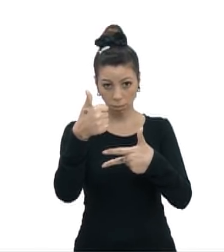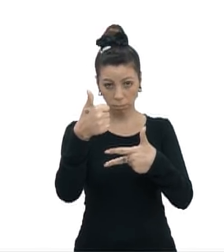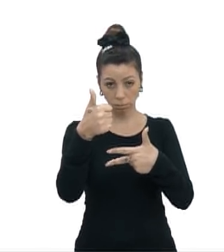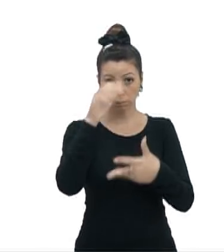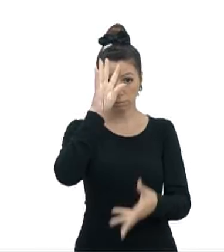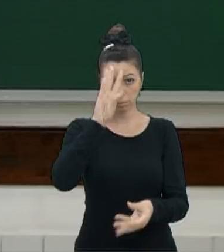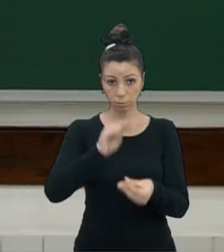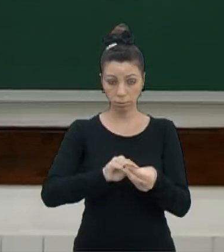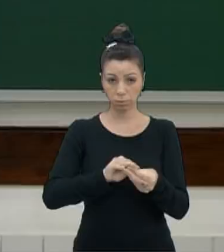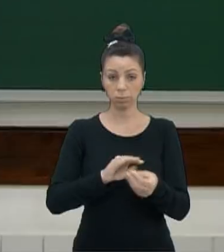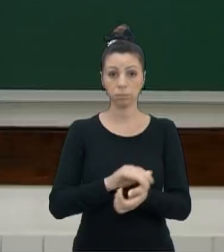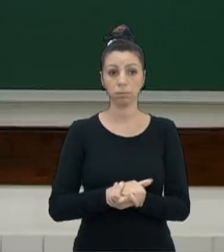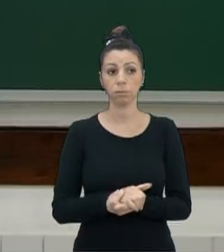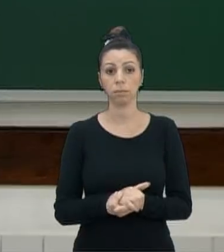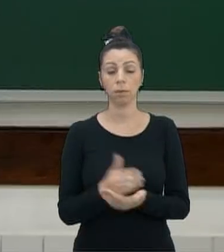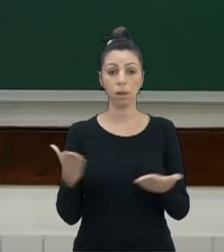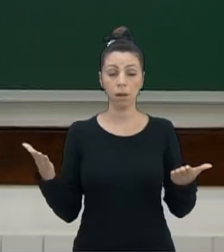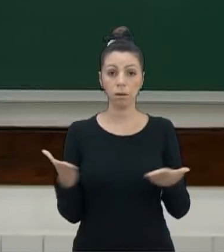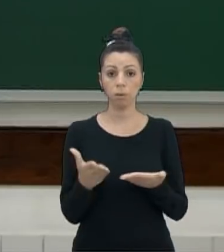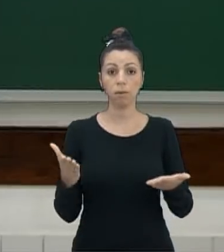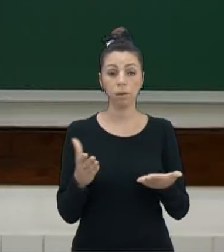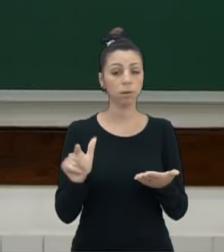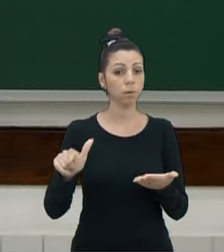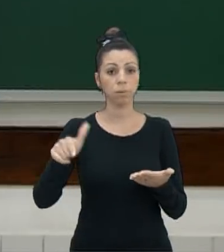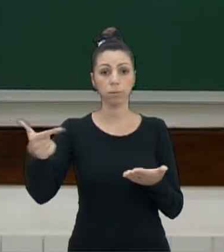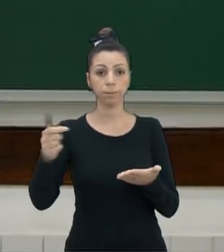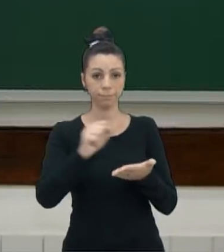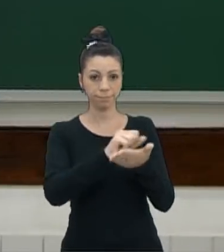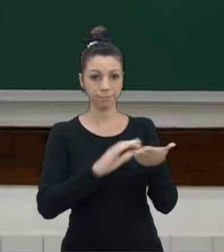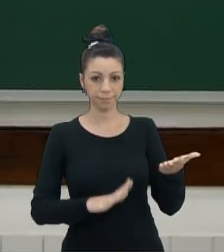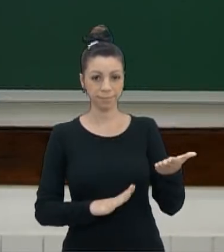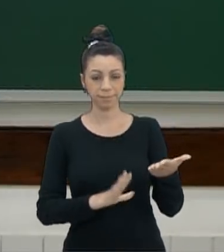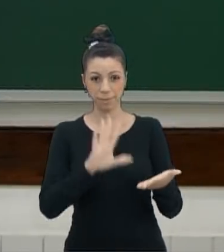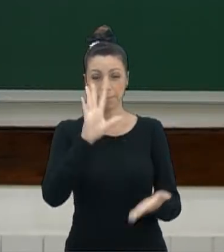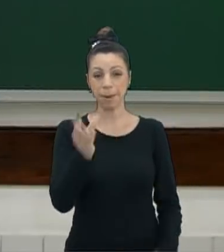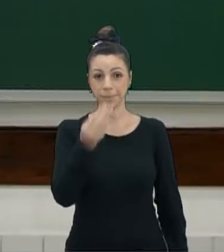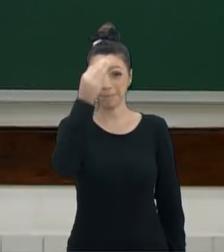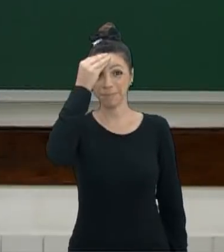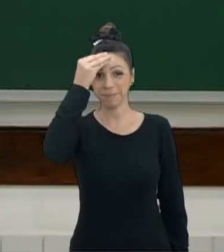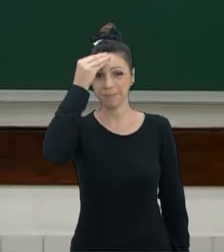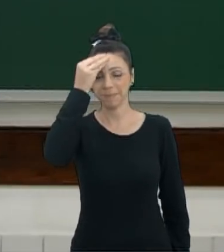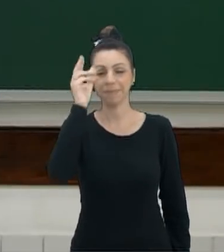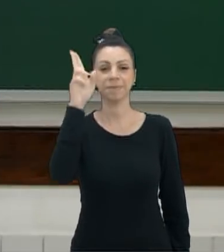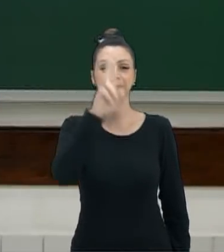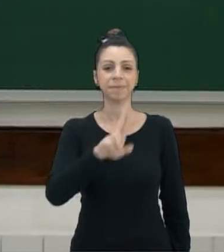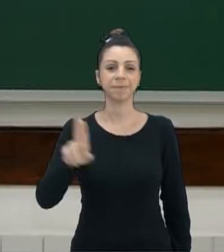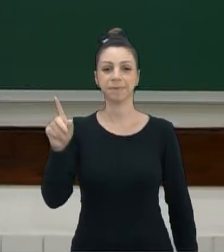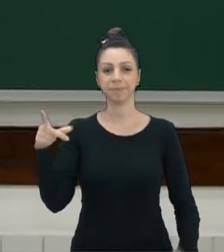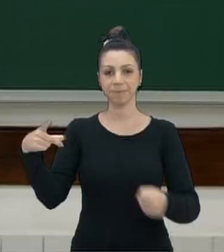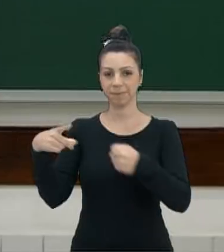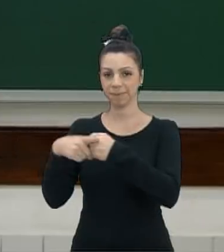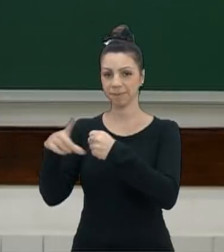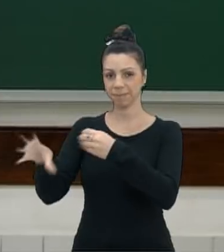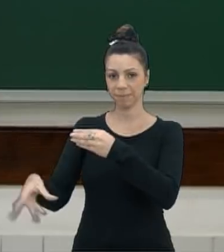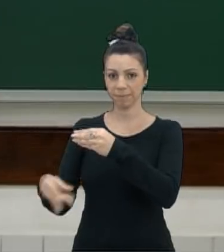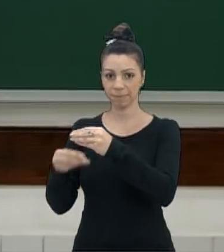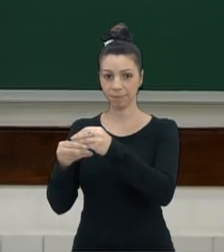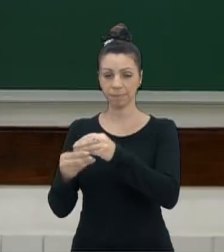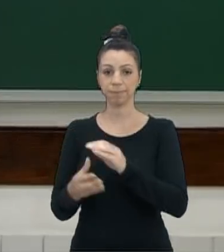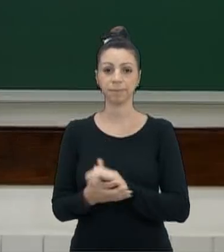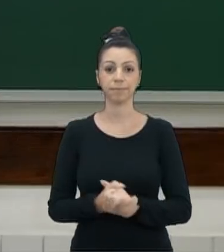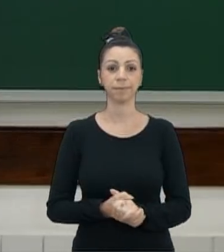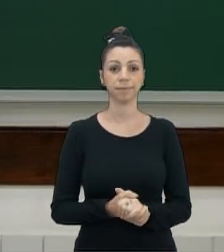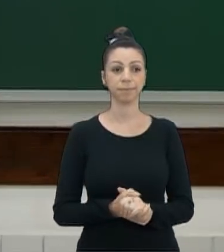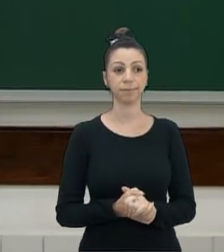Compreenderam? Vamos fazer, então, agora mais um exercício para fixar esse uso do pronome oblíquo?